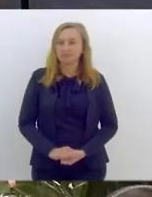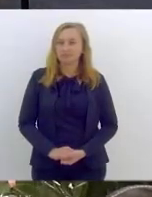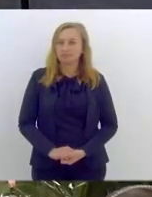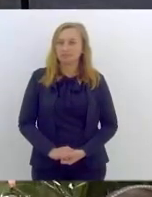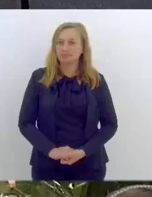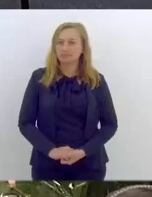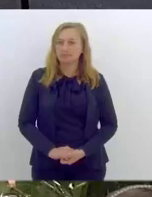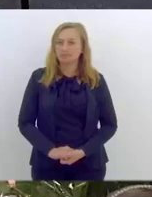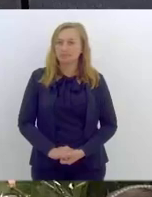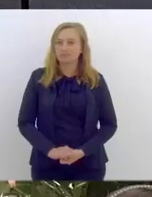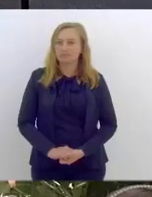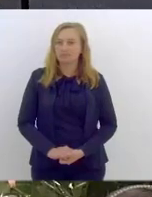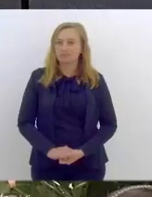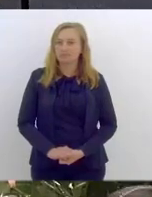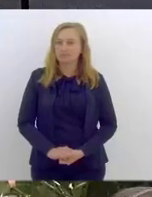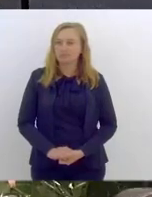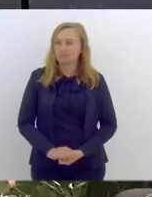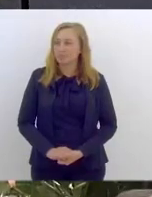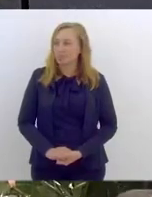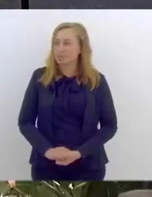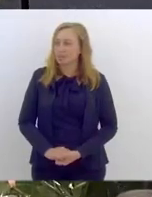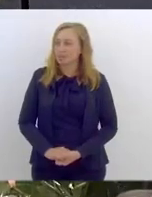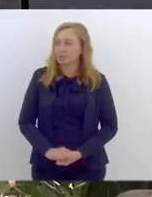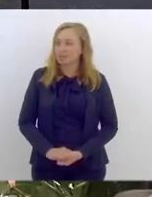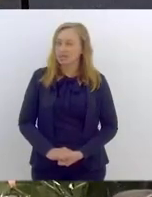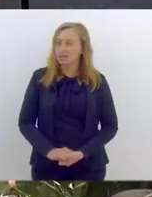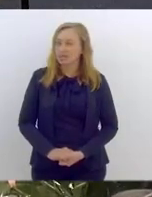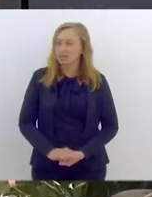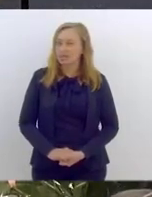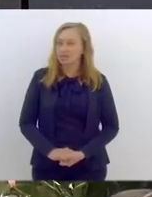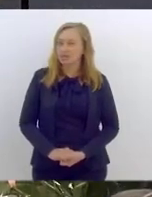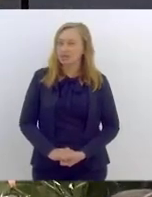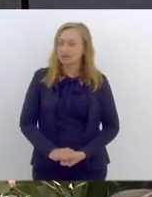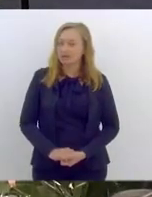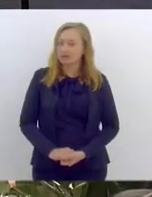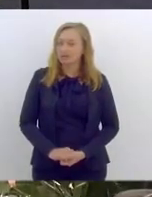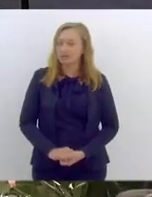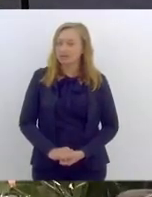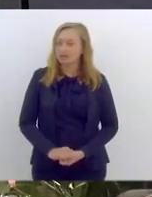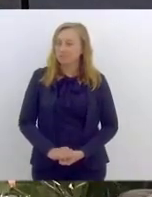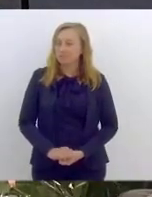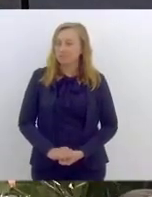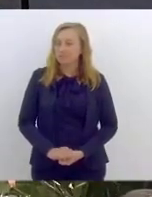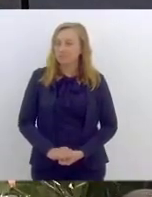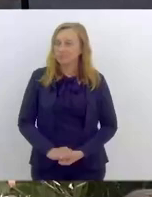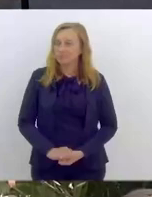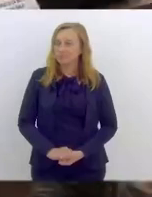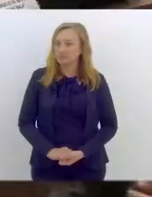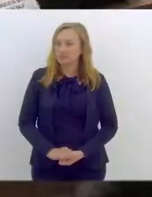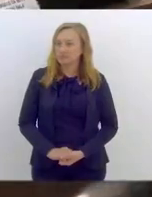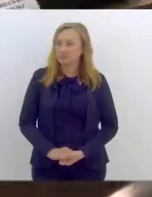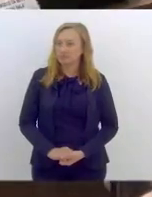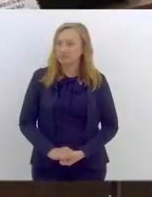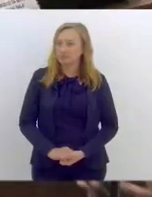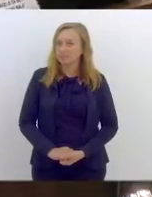Vibrando no terreiro. Deixa eu continuar com essa palma aqui, ó. Aurê, mãe dos meus